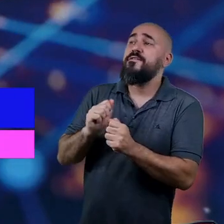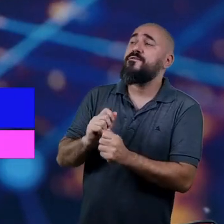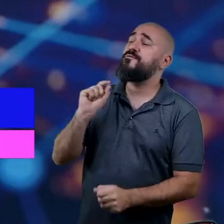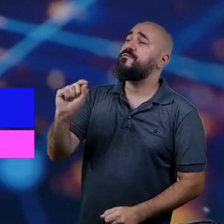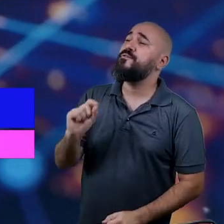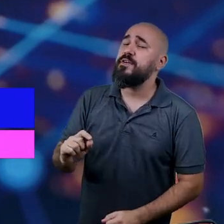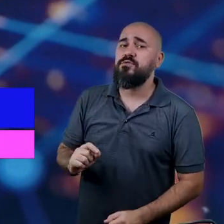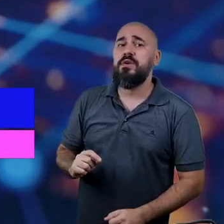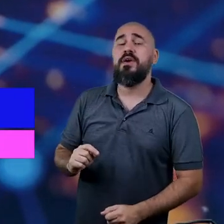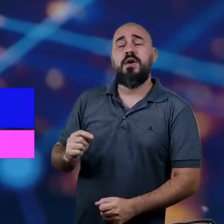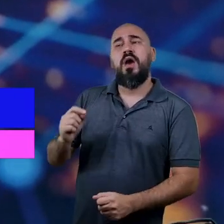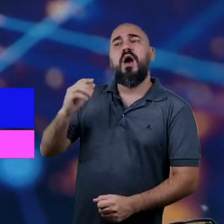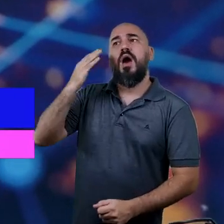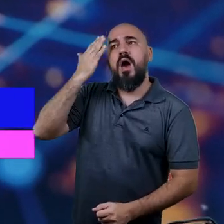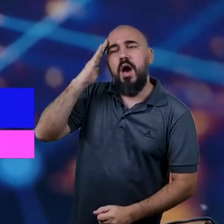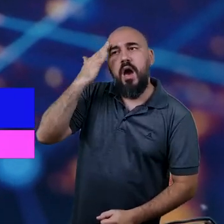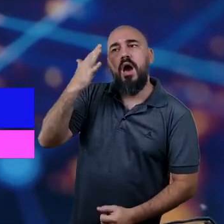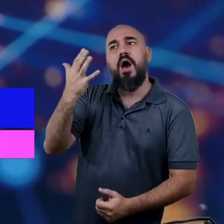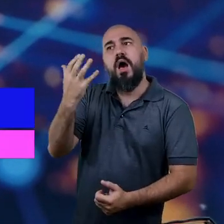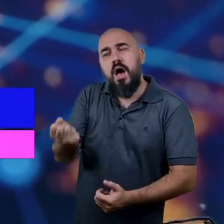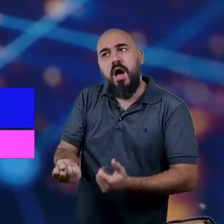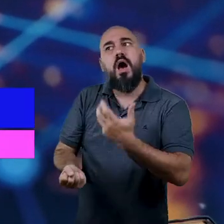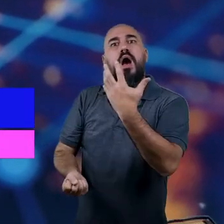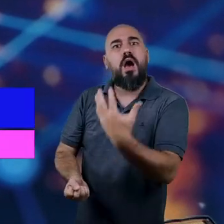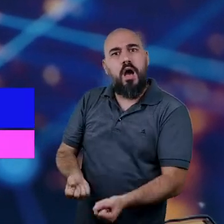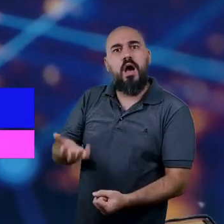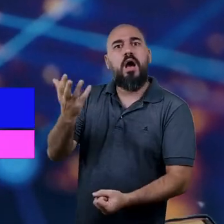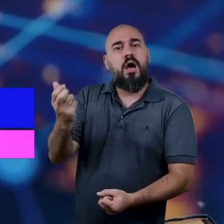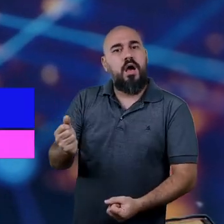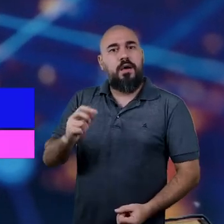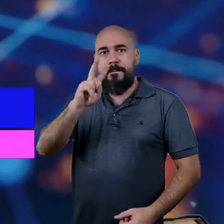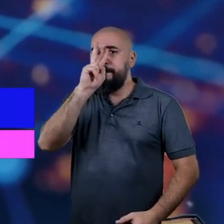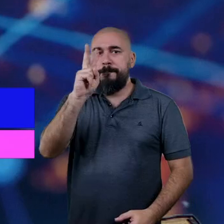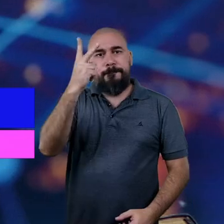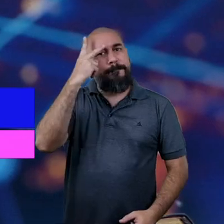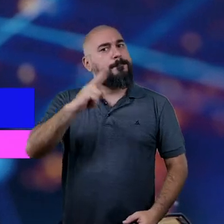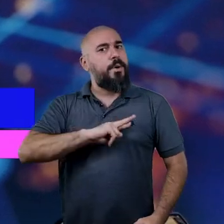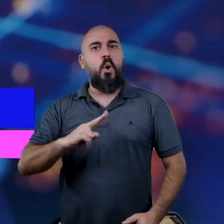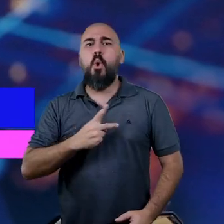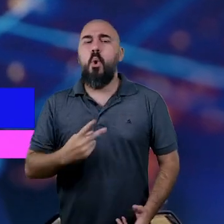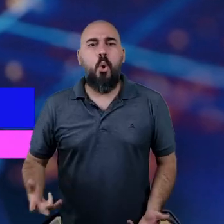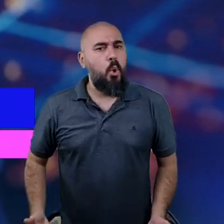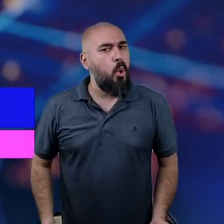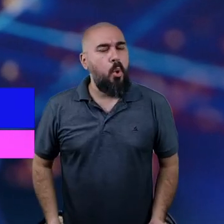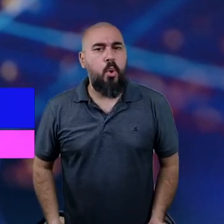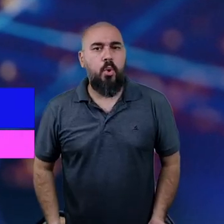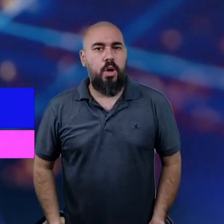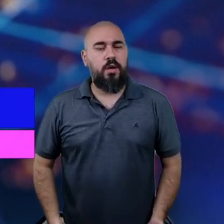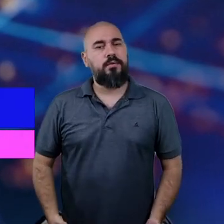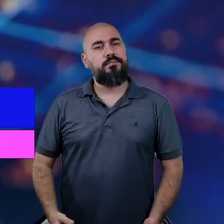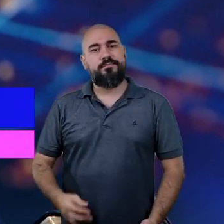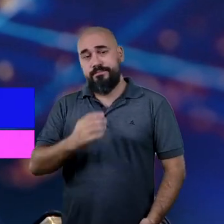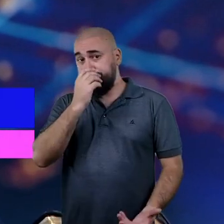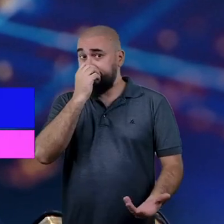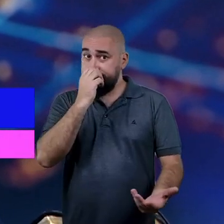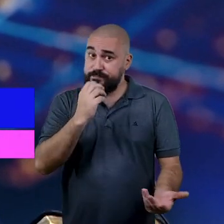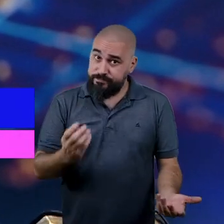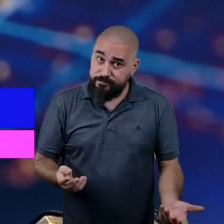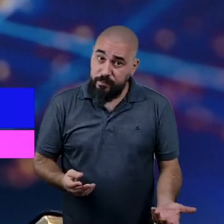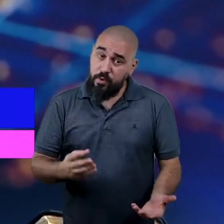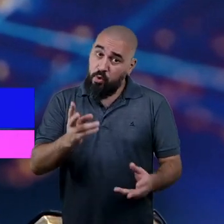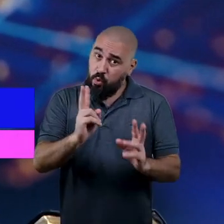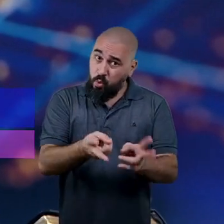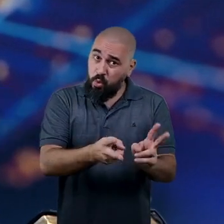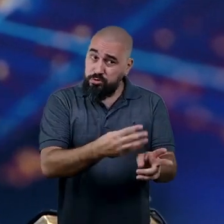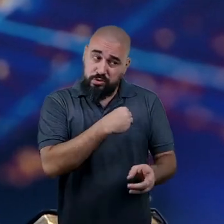da sua vida. Ele muda a sua trajetória. Então, não existe nenhuma desculpa para você continuar nos caminhos equivocados que